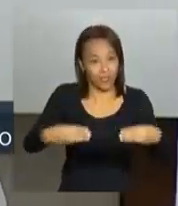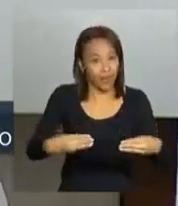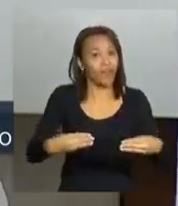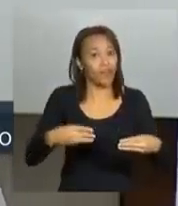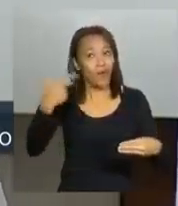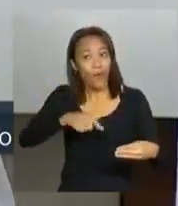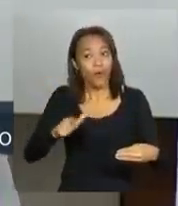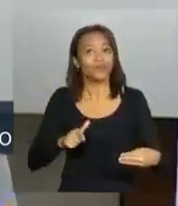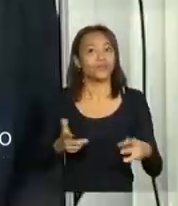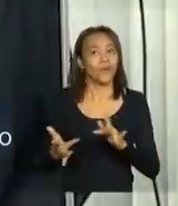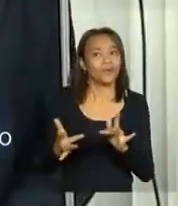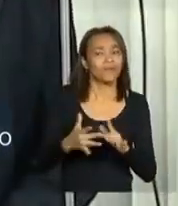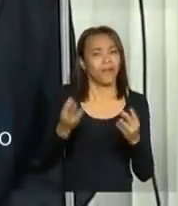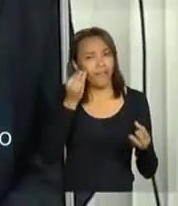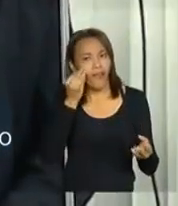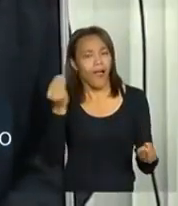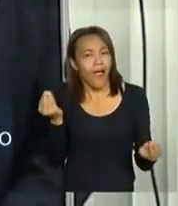entendendo, a também